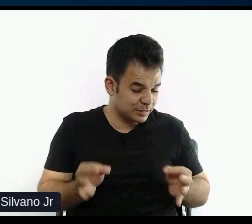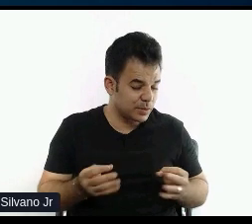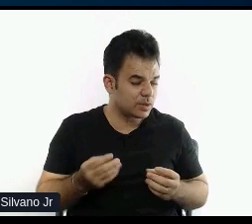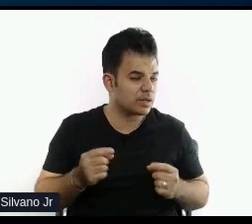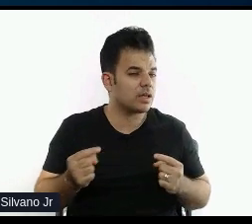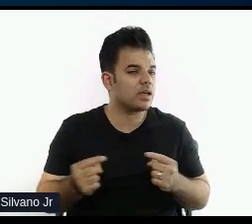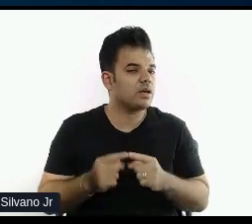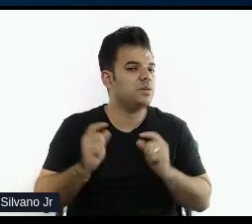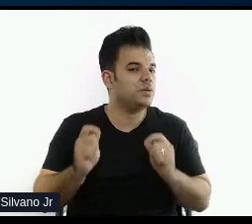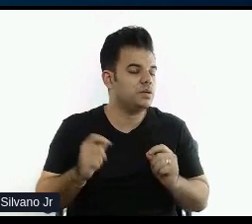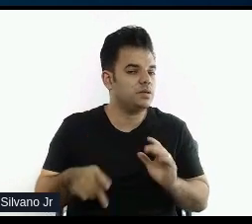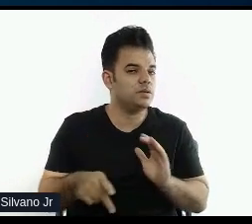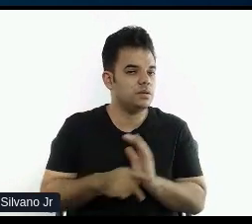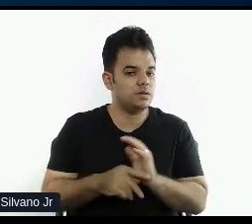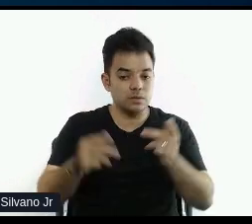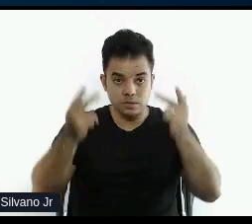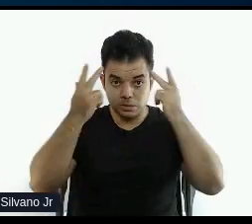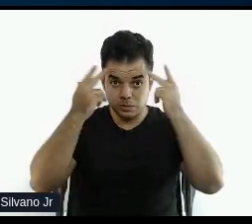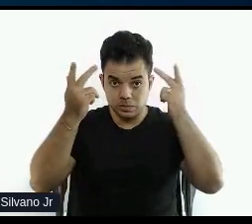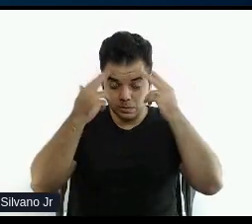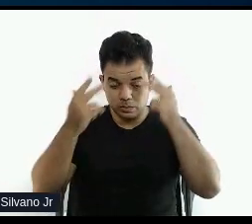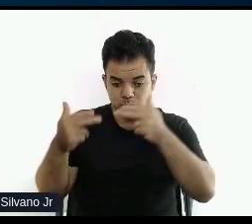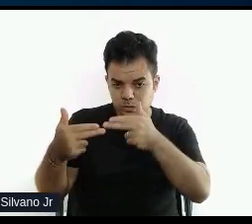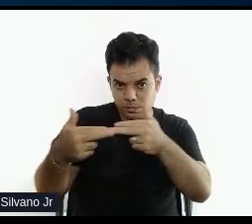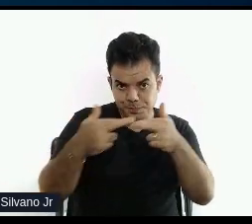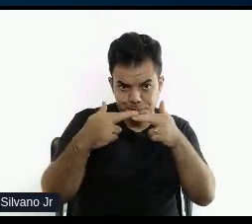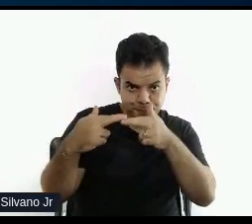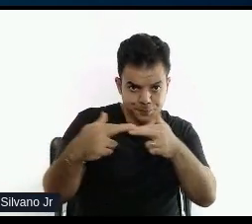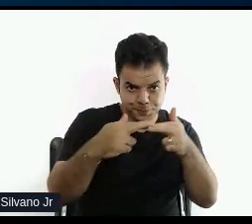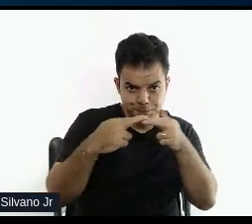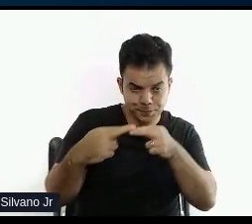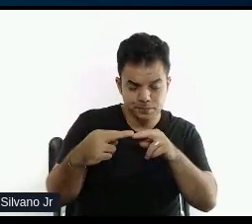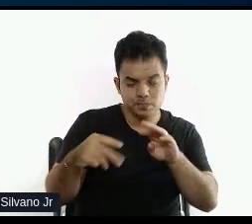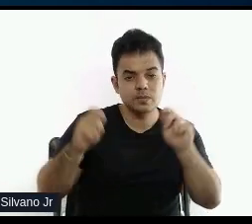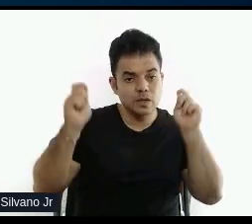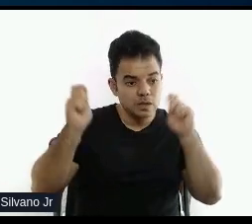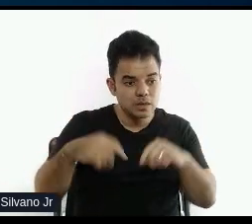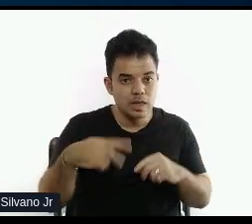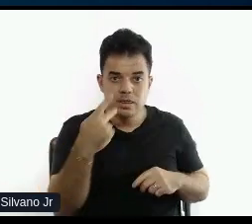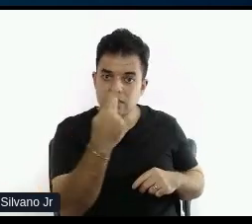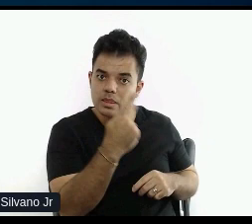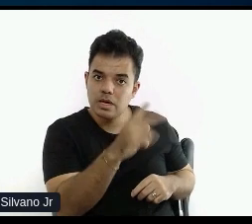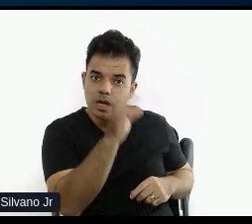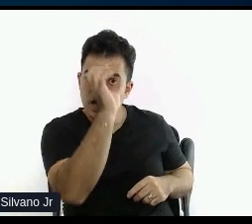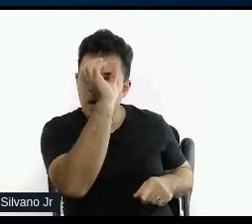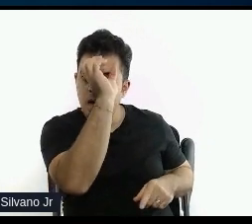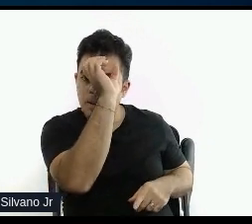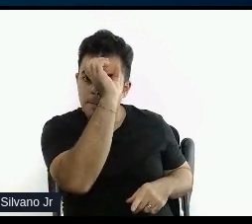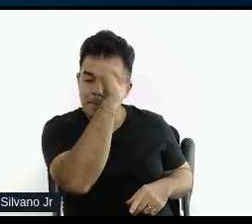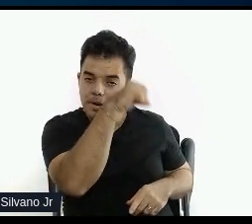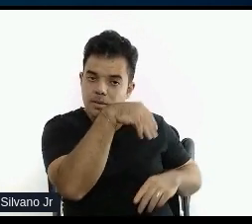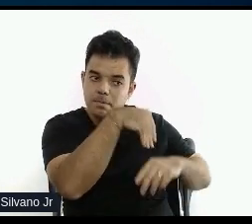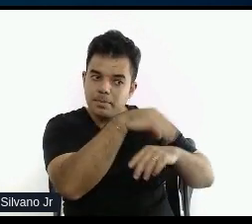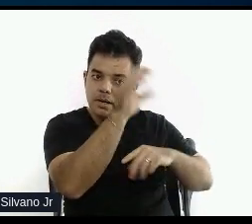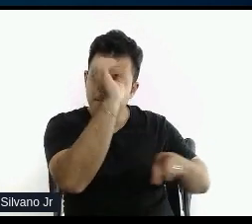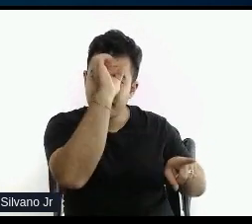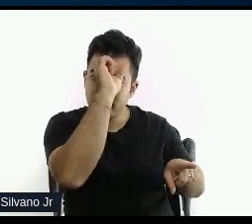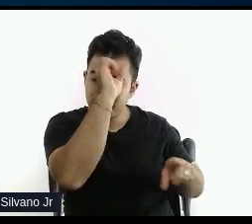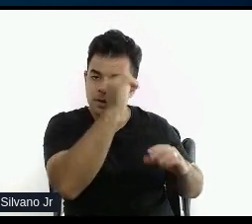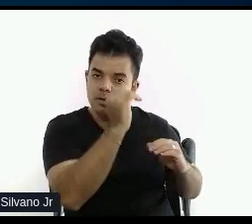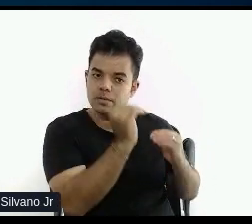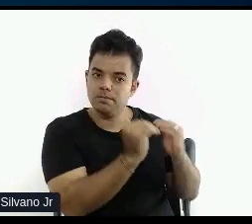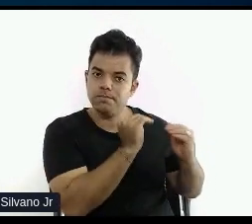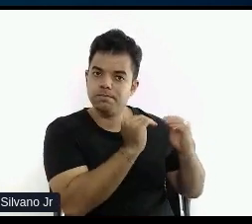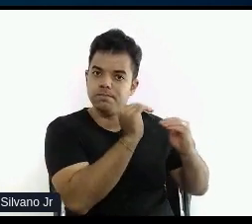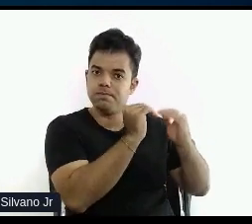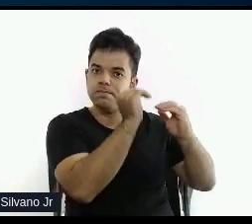uma rede neural, ou seja, um modelo computacional que ele consegue aprender muito bem, e ele consegue aprender muito